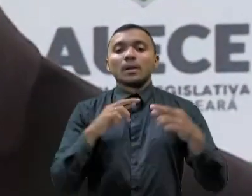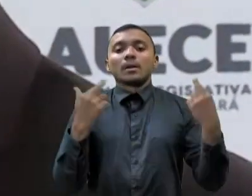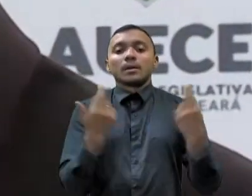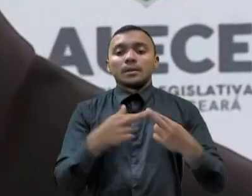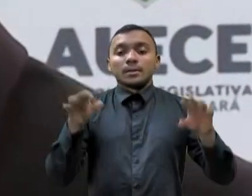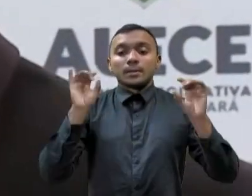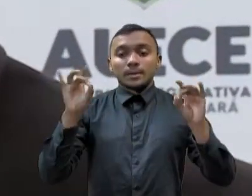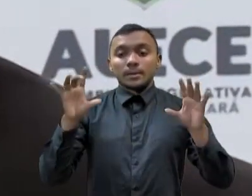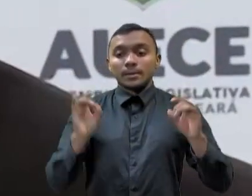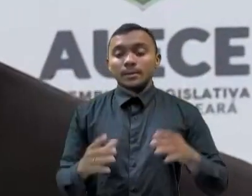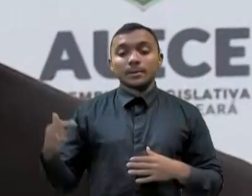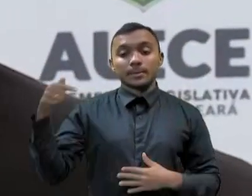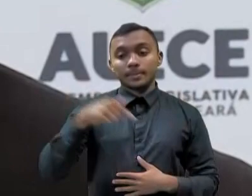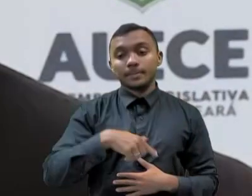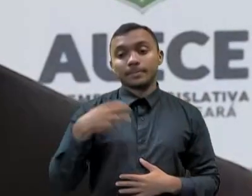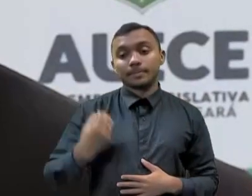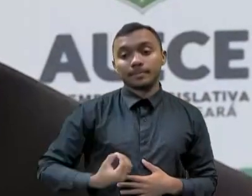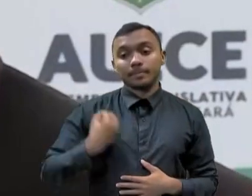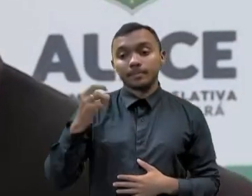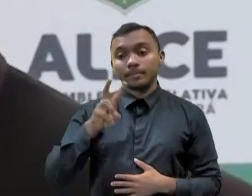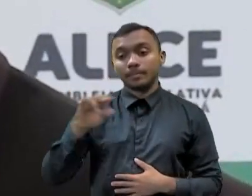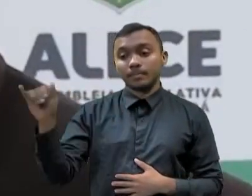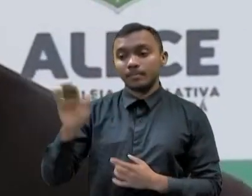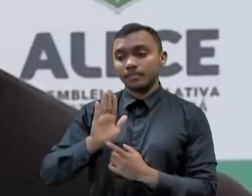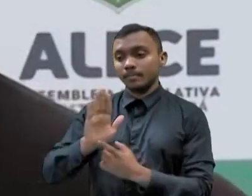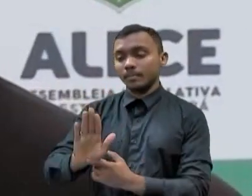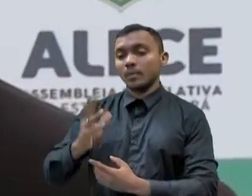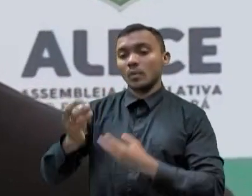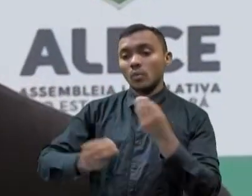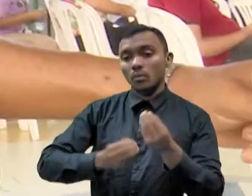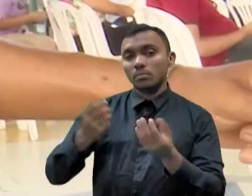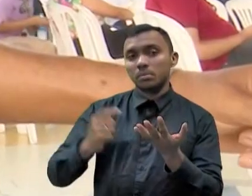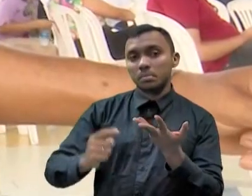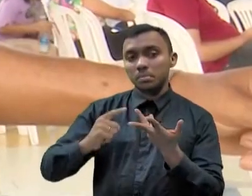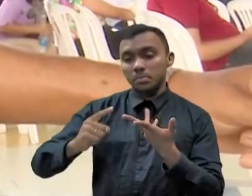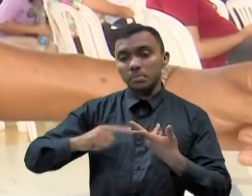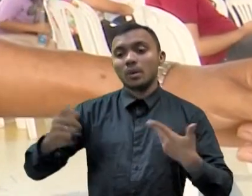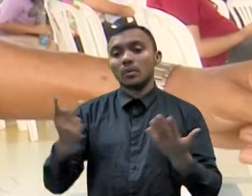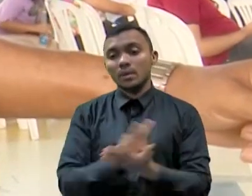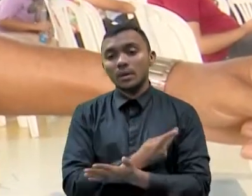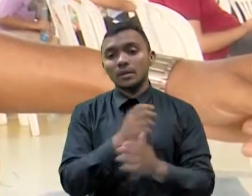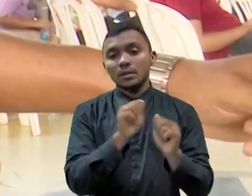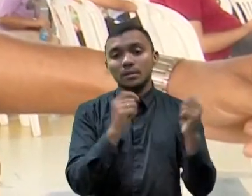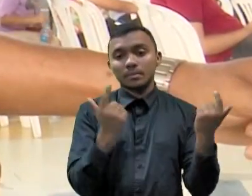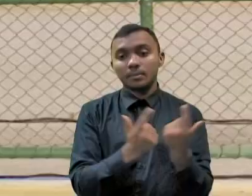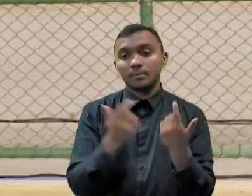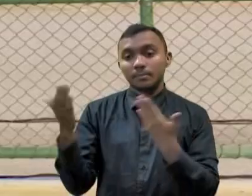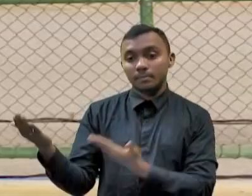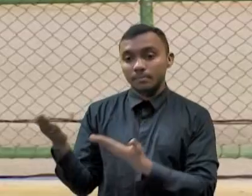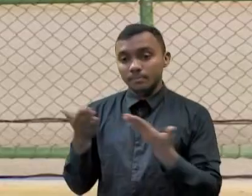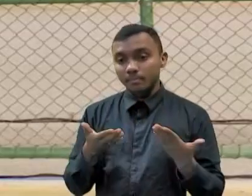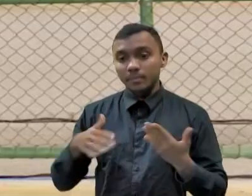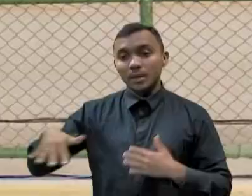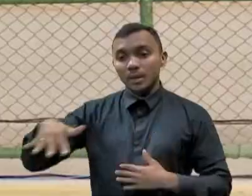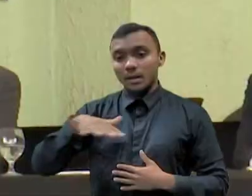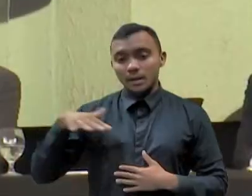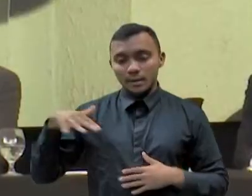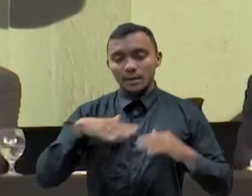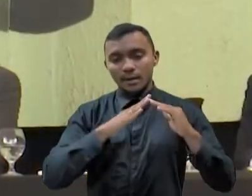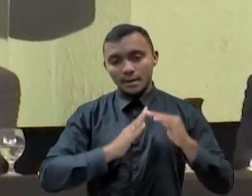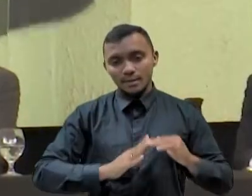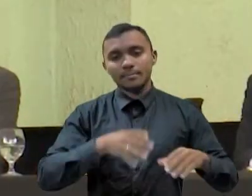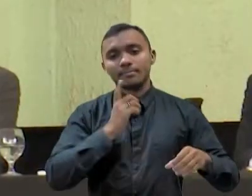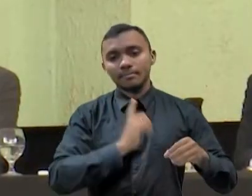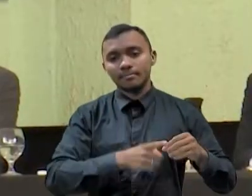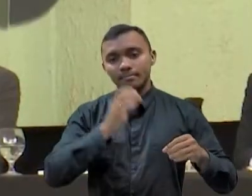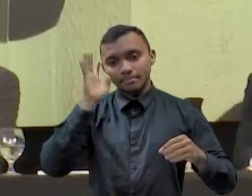aqui, sendo mostrado de como acontece realmente na Assembleia. Seu Francisco veio de Aracati para assistir pela primeira vez o